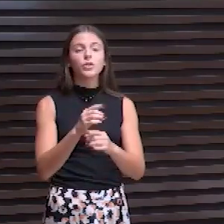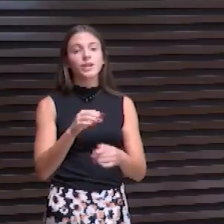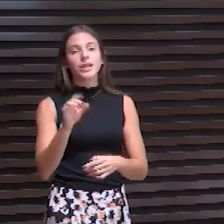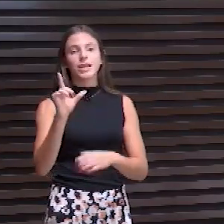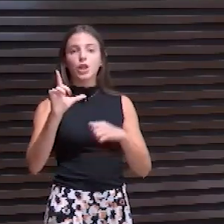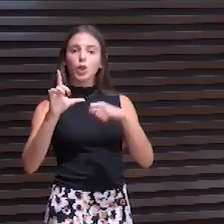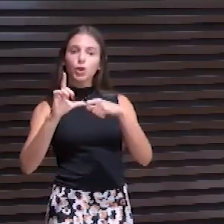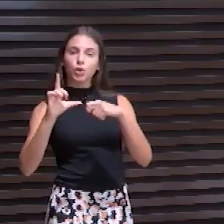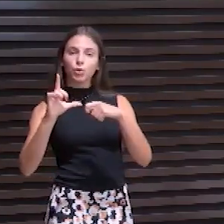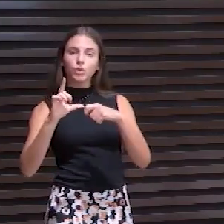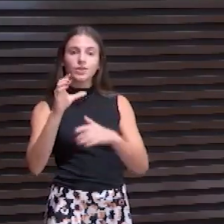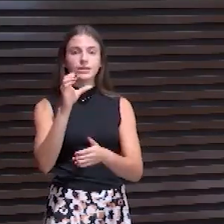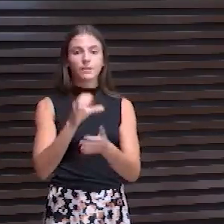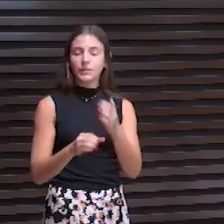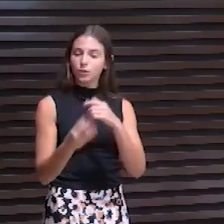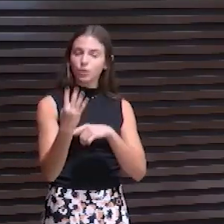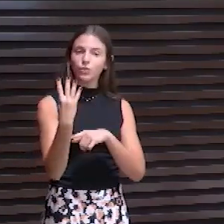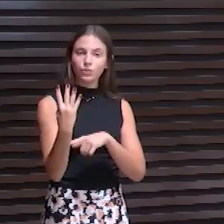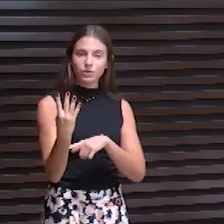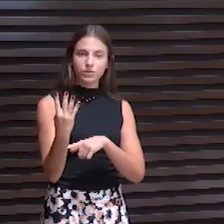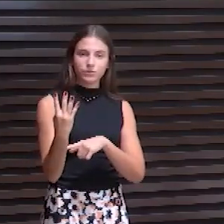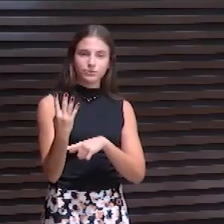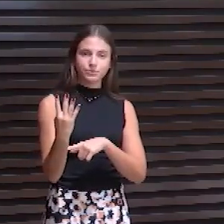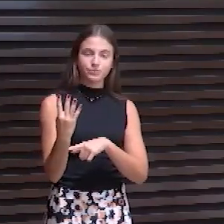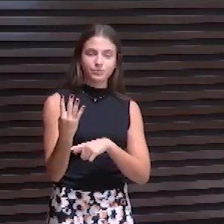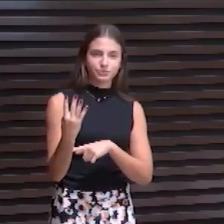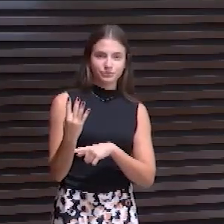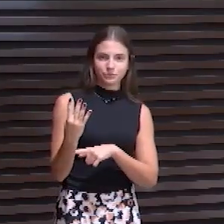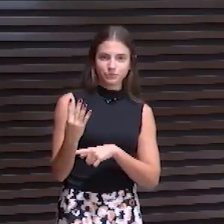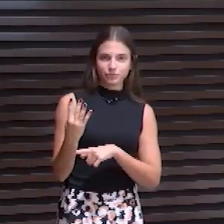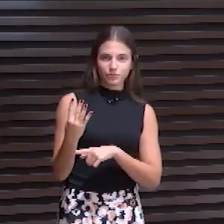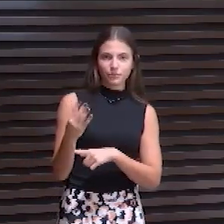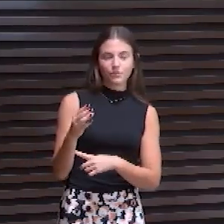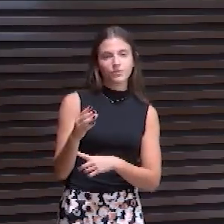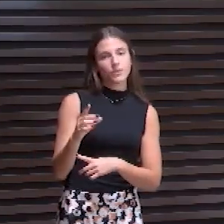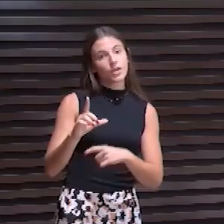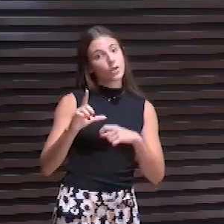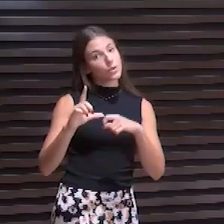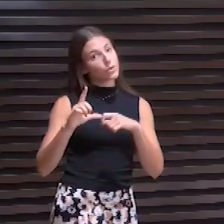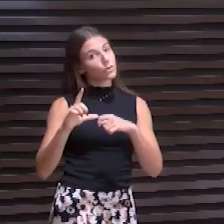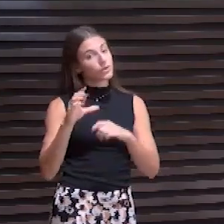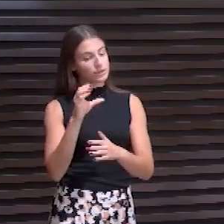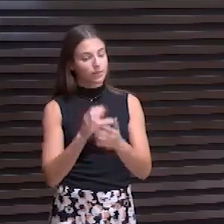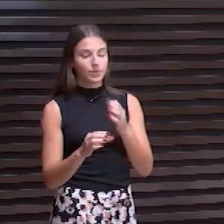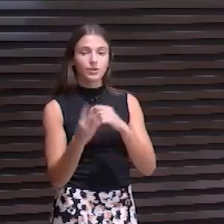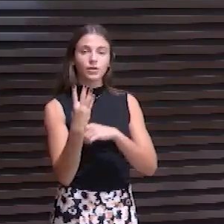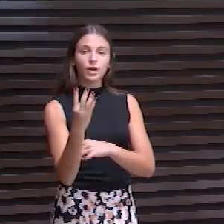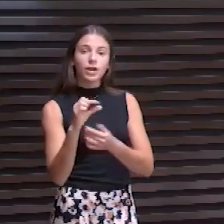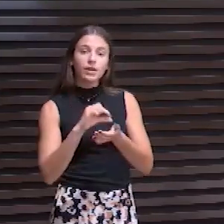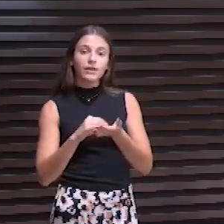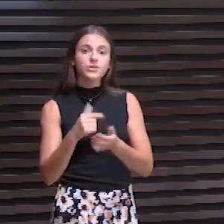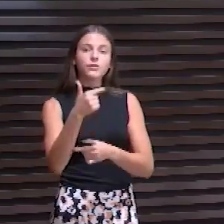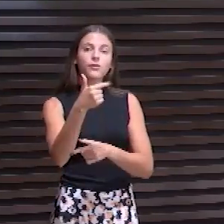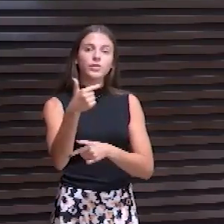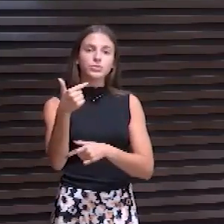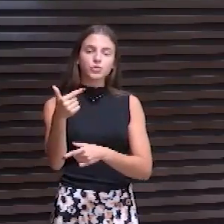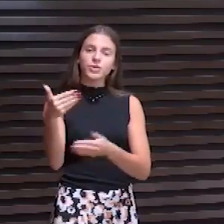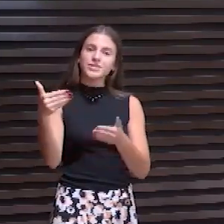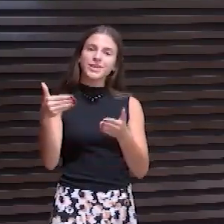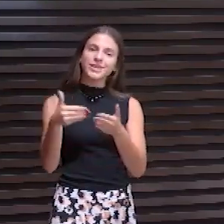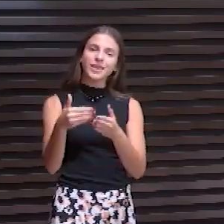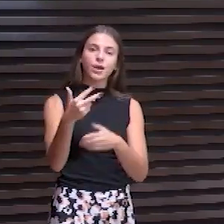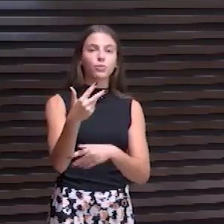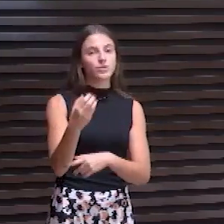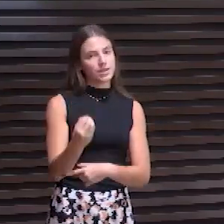Cristo segundo Lucas, capítulo 4. Então Lucas capítulo 4, dos versos 22 ao